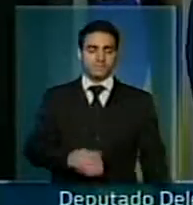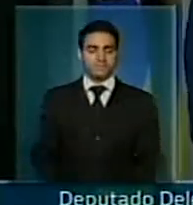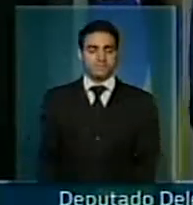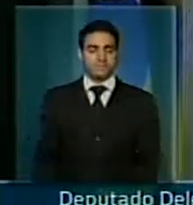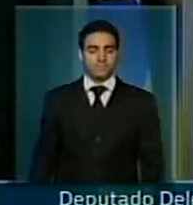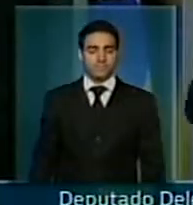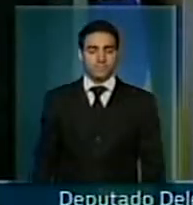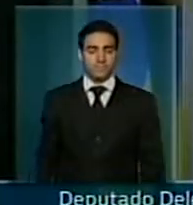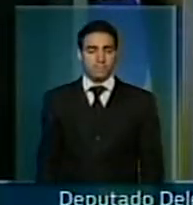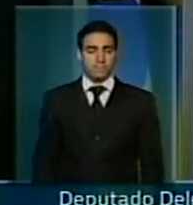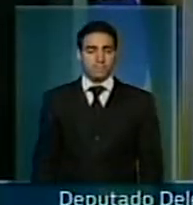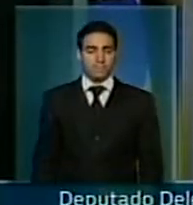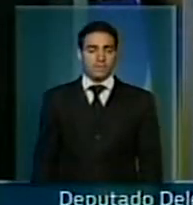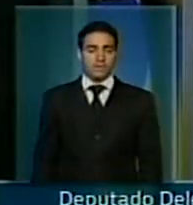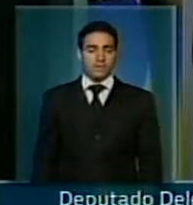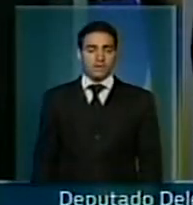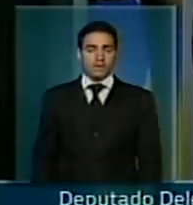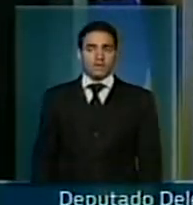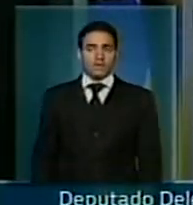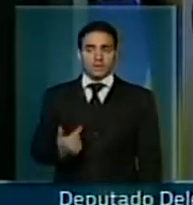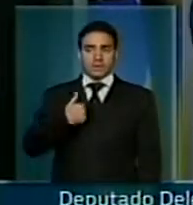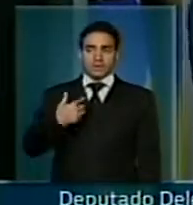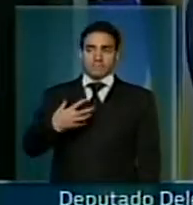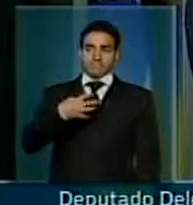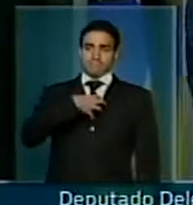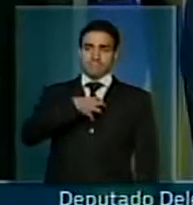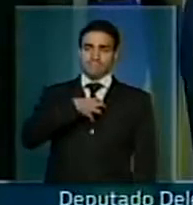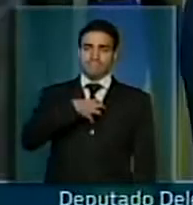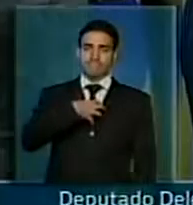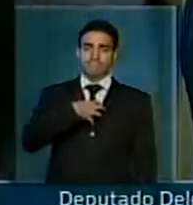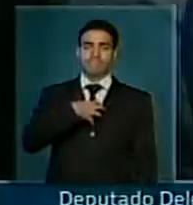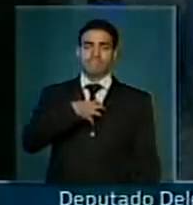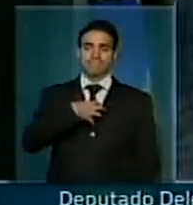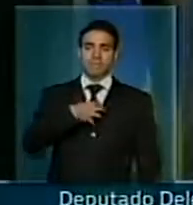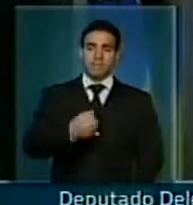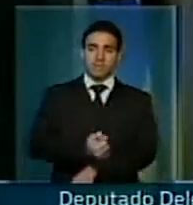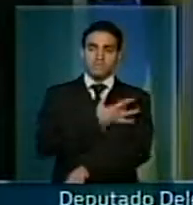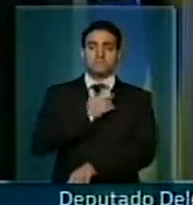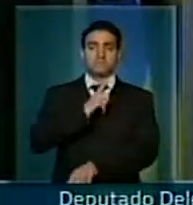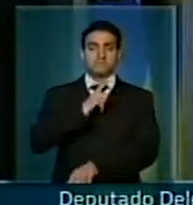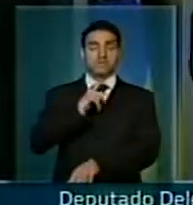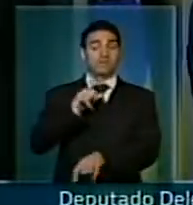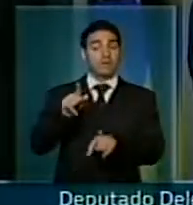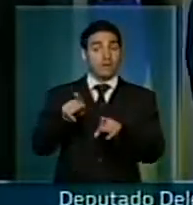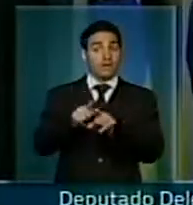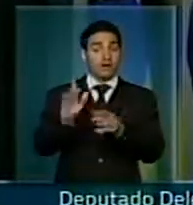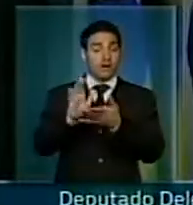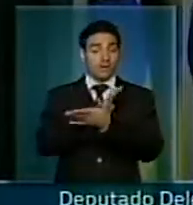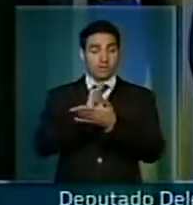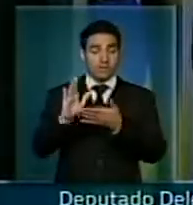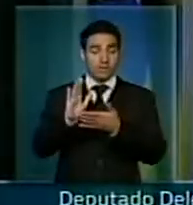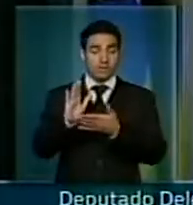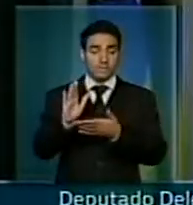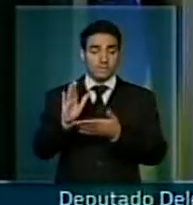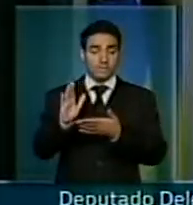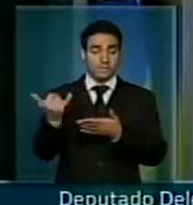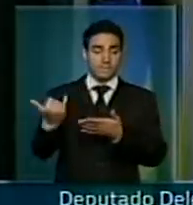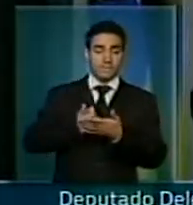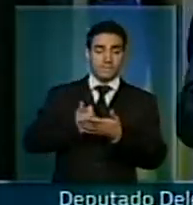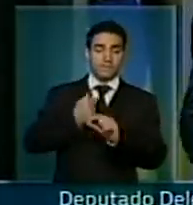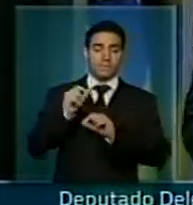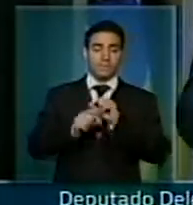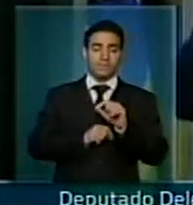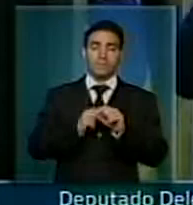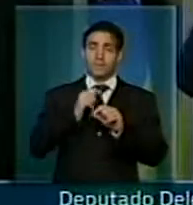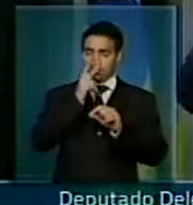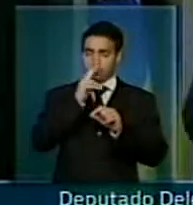E, sensibilizado, nós aqui registramos que Alguém Me Avisou está muito